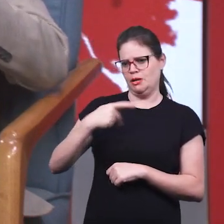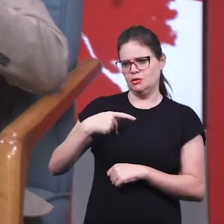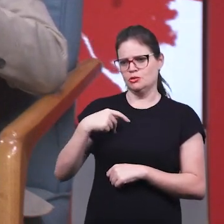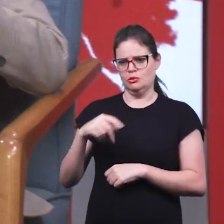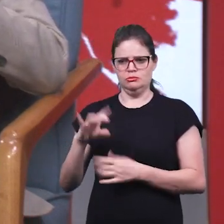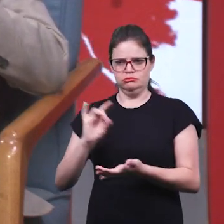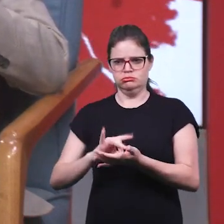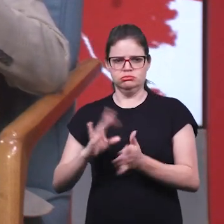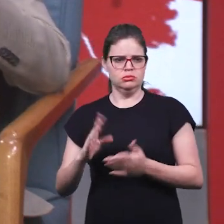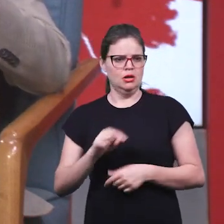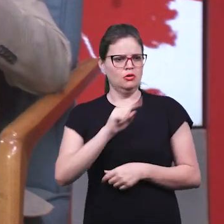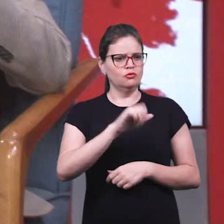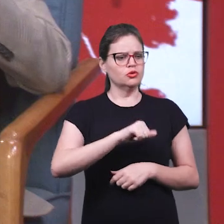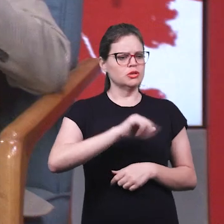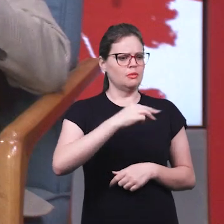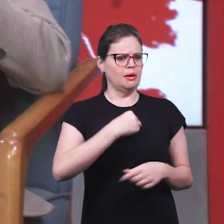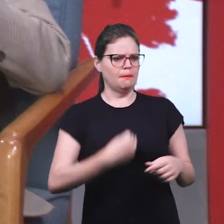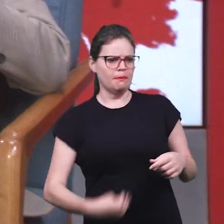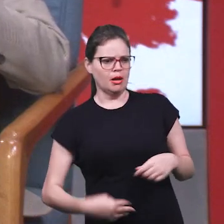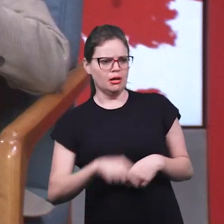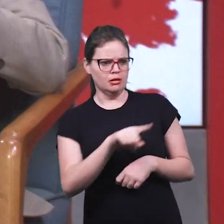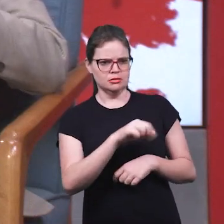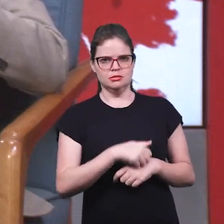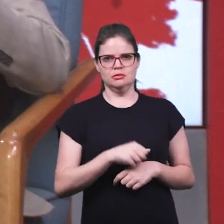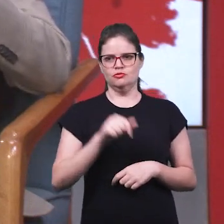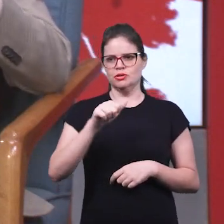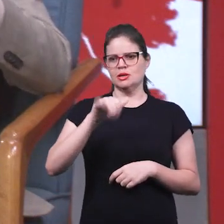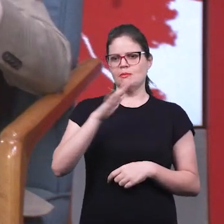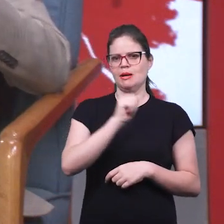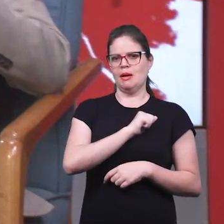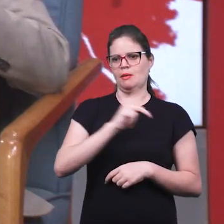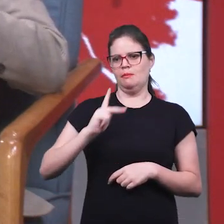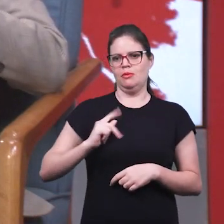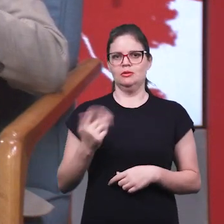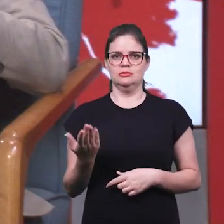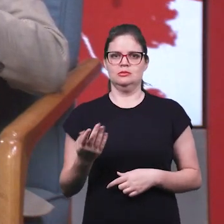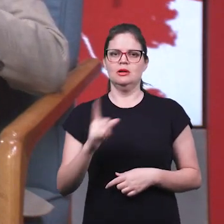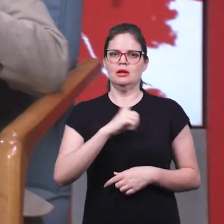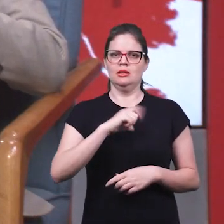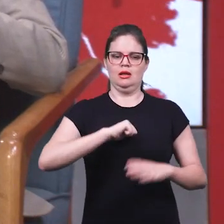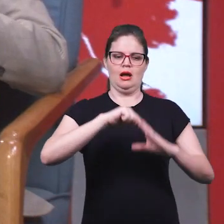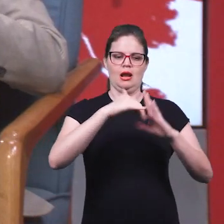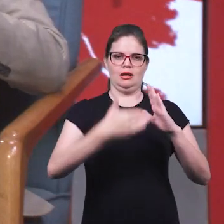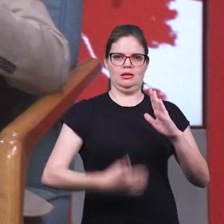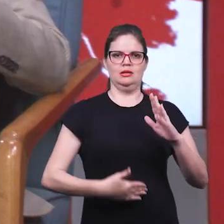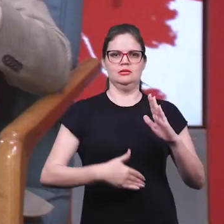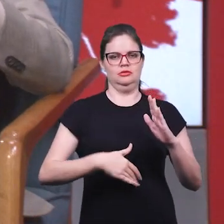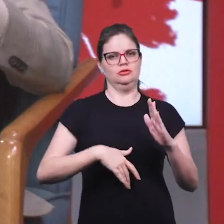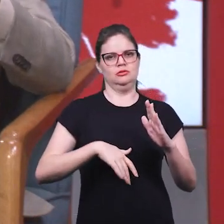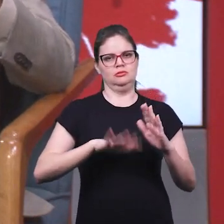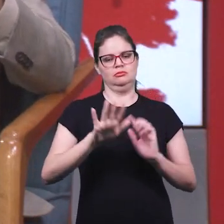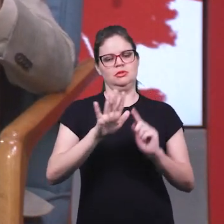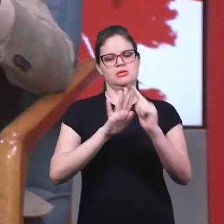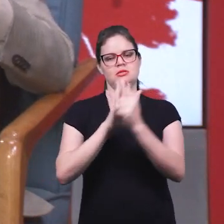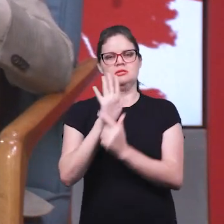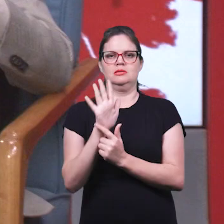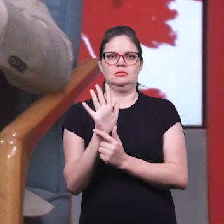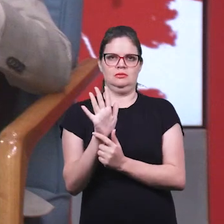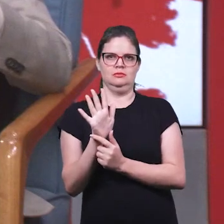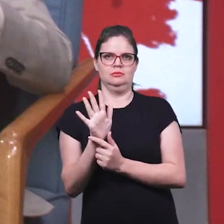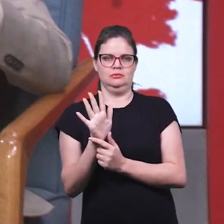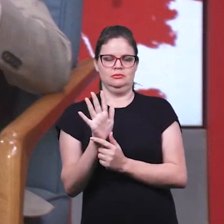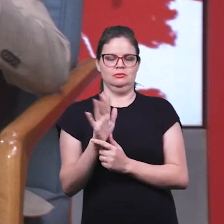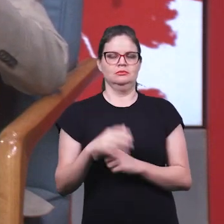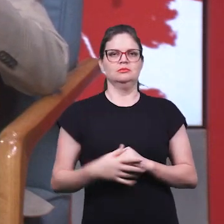pastores, né, mesmo, e mestres. Então essas são características diferentes. A pergunta às vezes que se